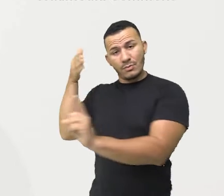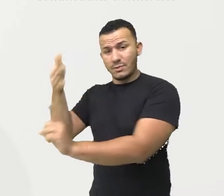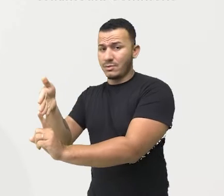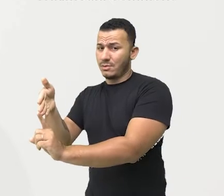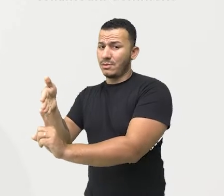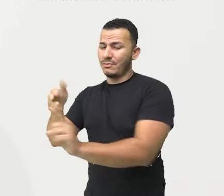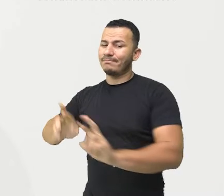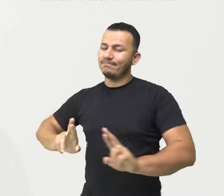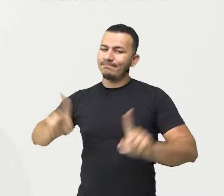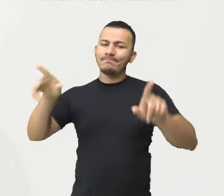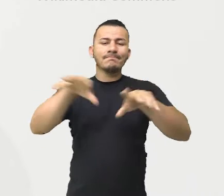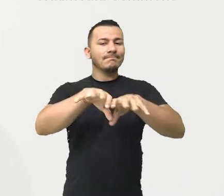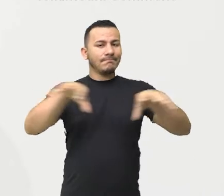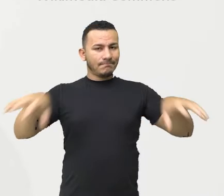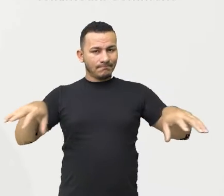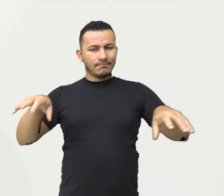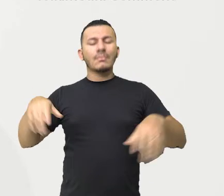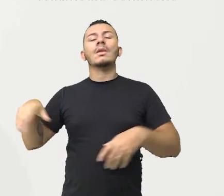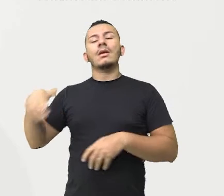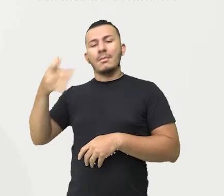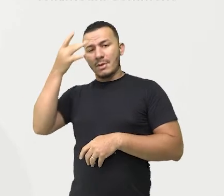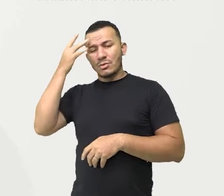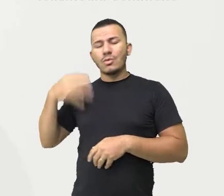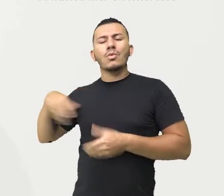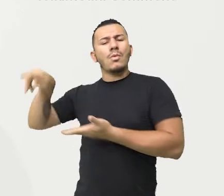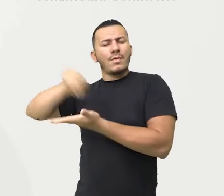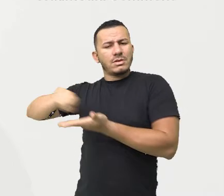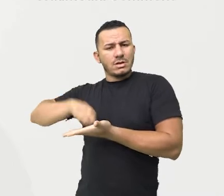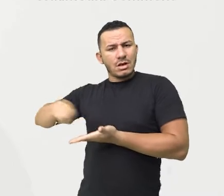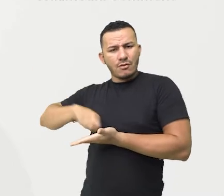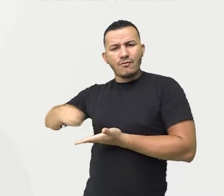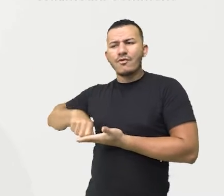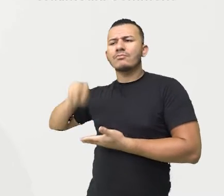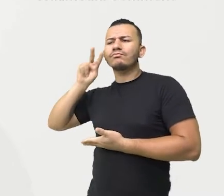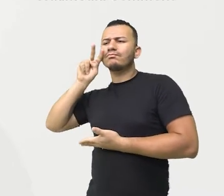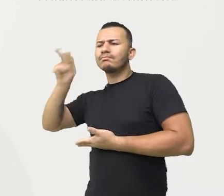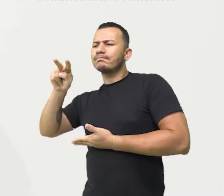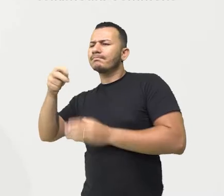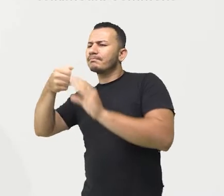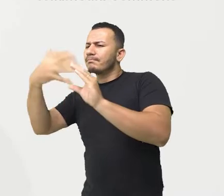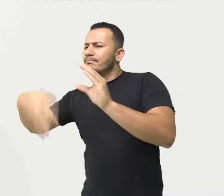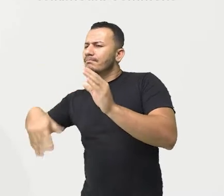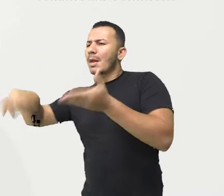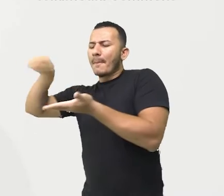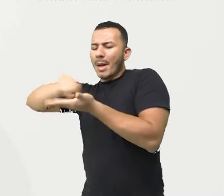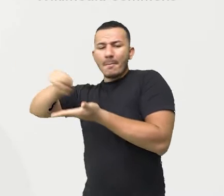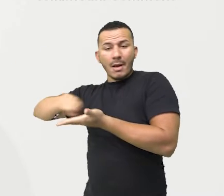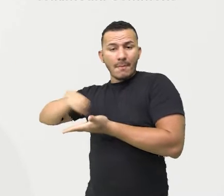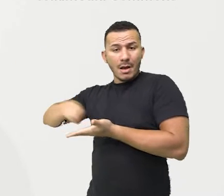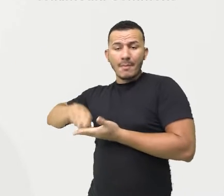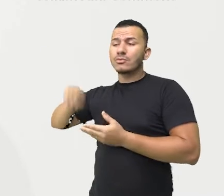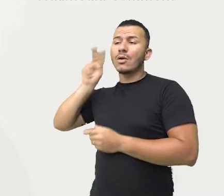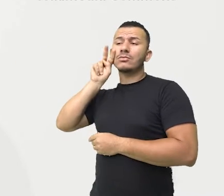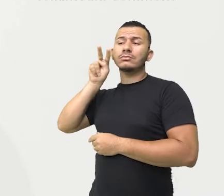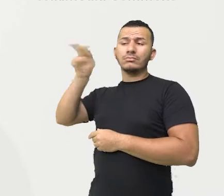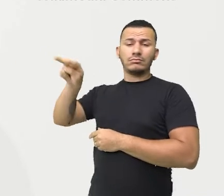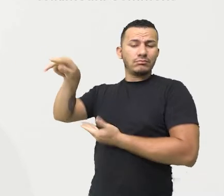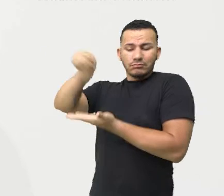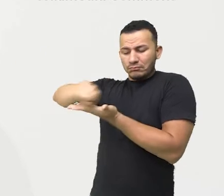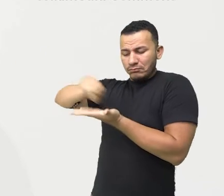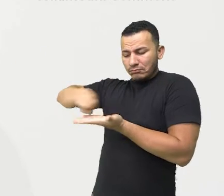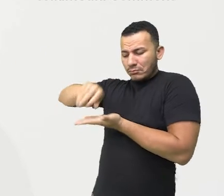vai escrever de forma exata e realista e características concretas, apenas o que ele está